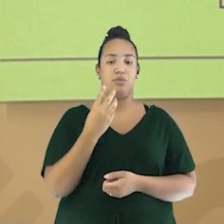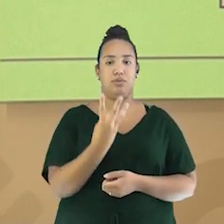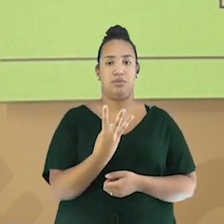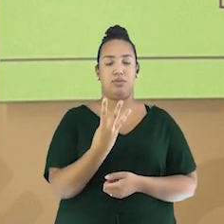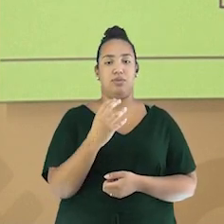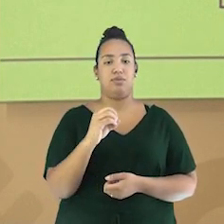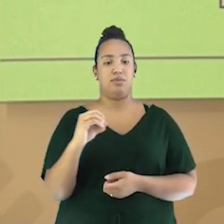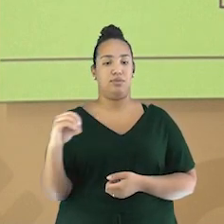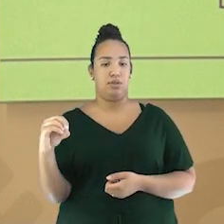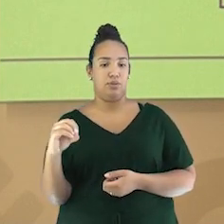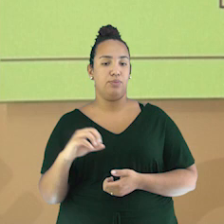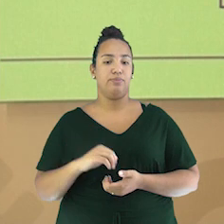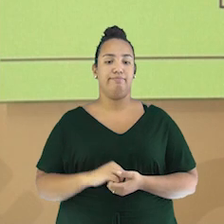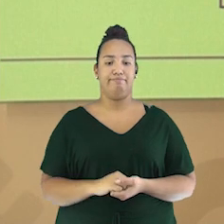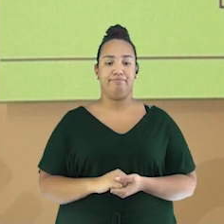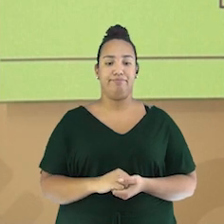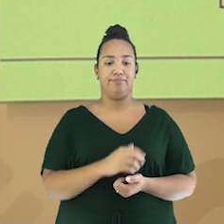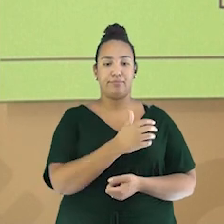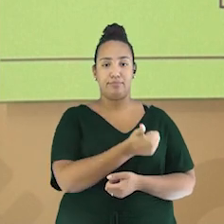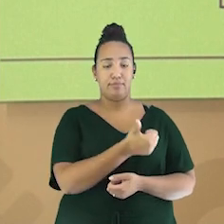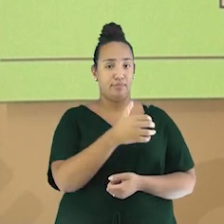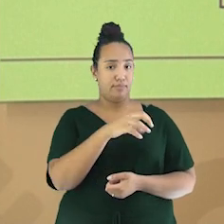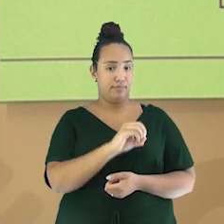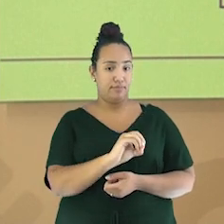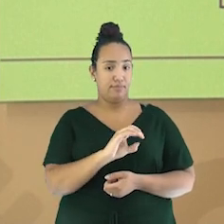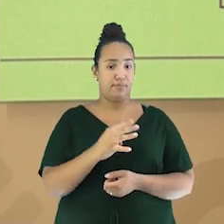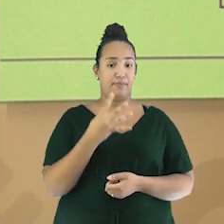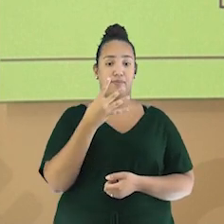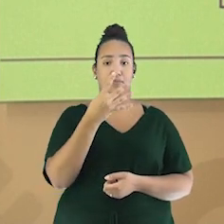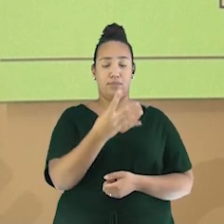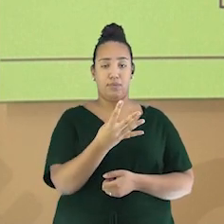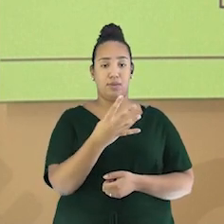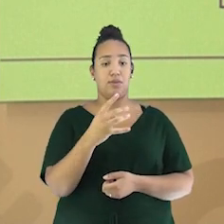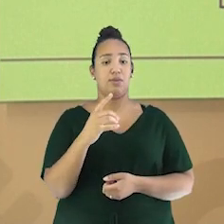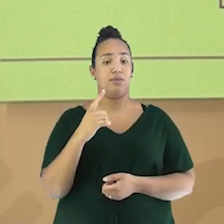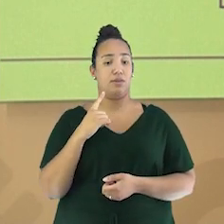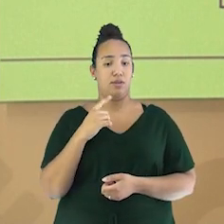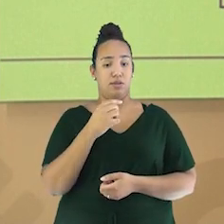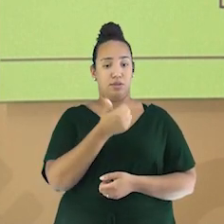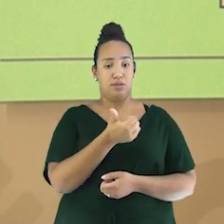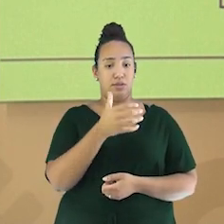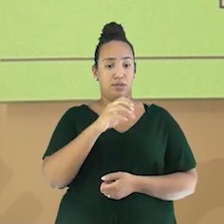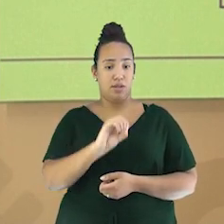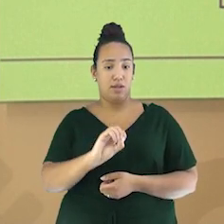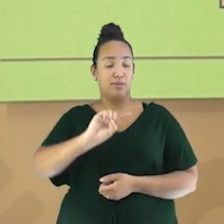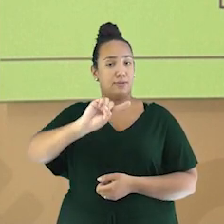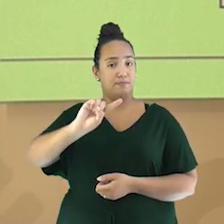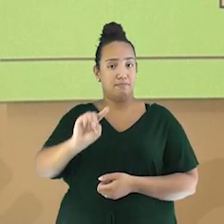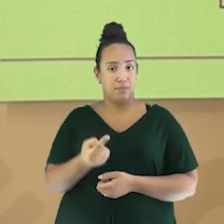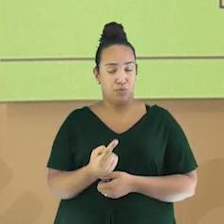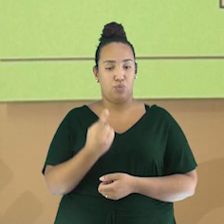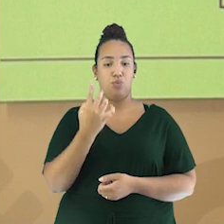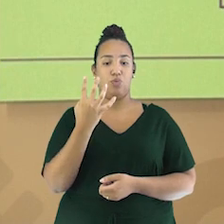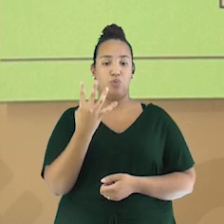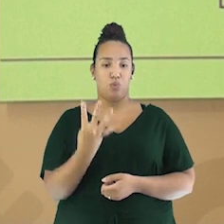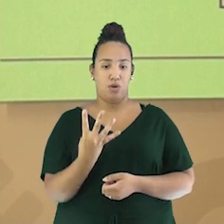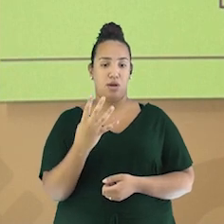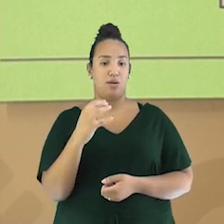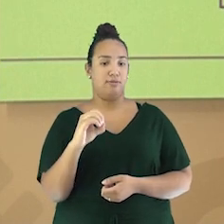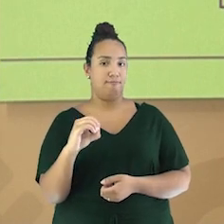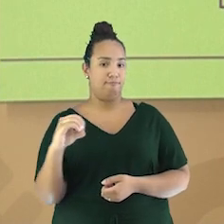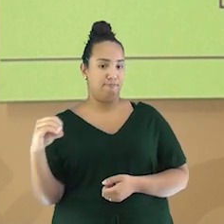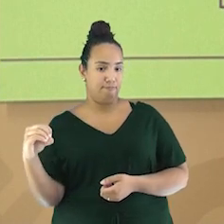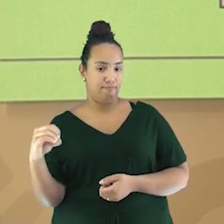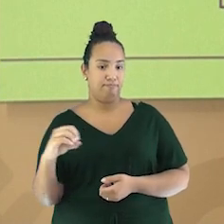zeros. 10 elevado à quarta potência vai ser 10.000 e vai possuir